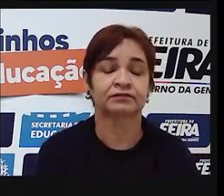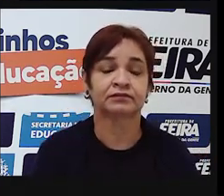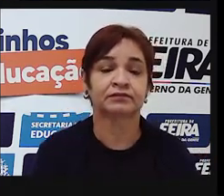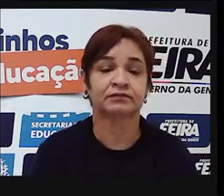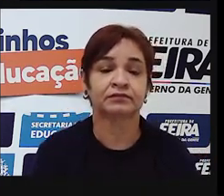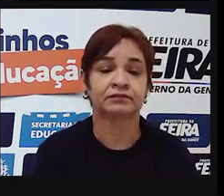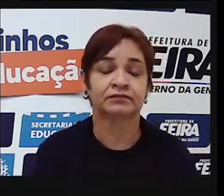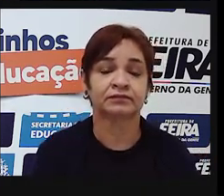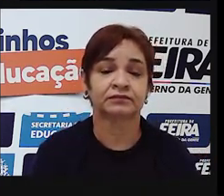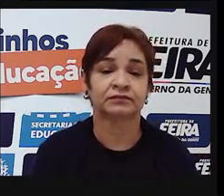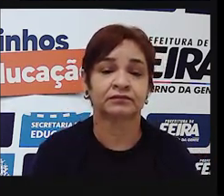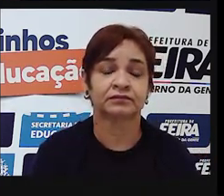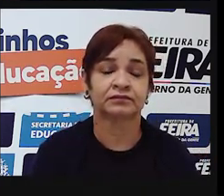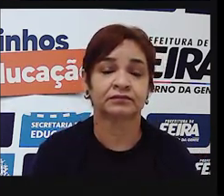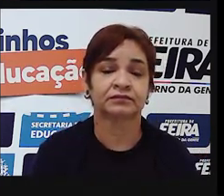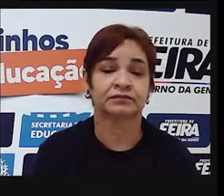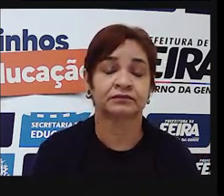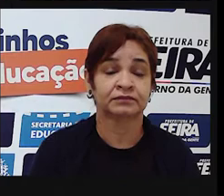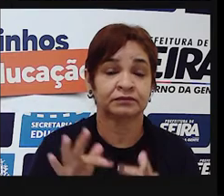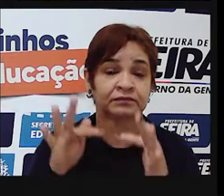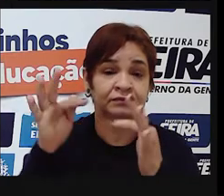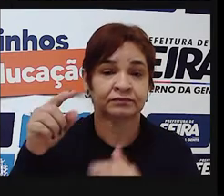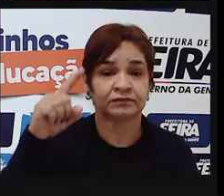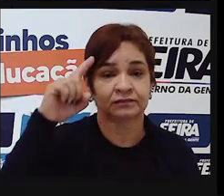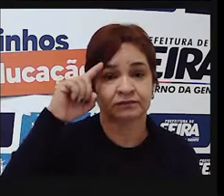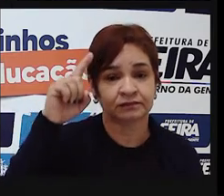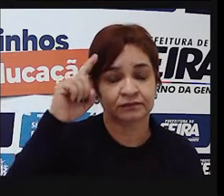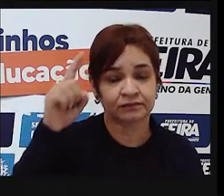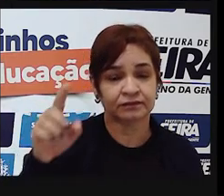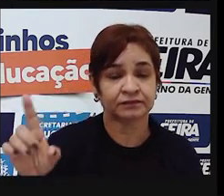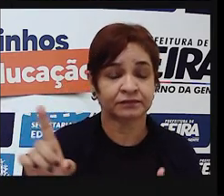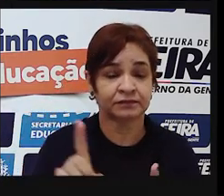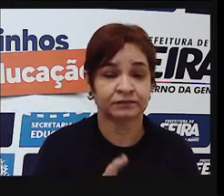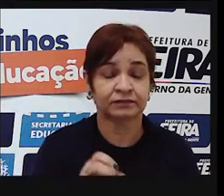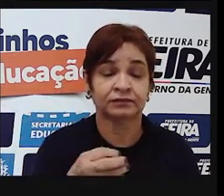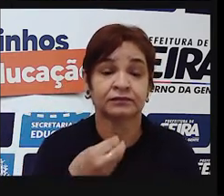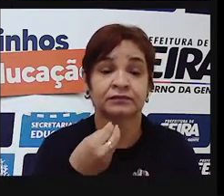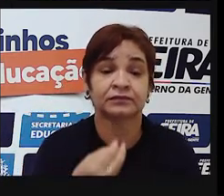E com a fé, no dia a dia, encontra a solução.